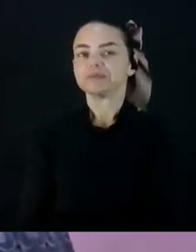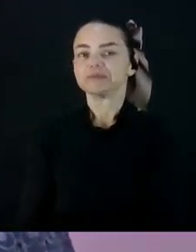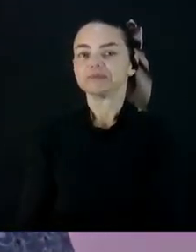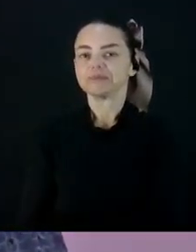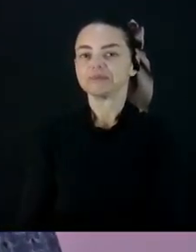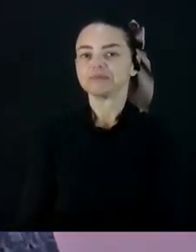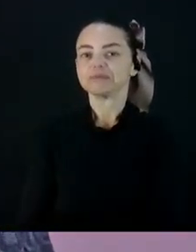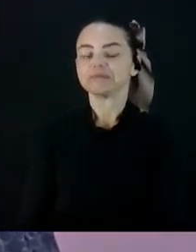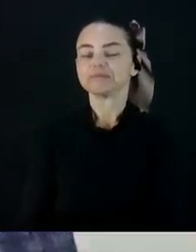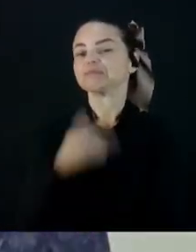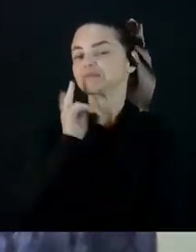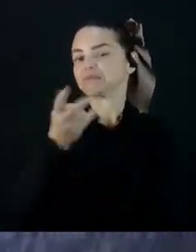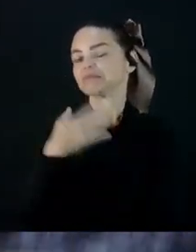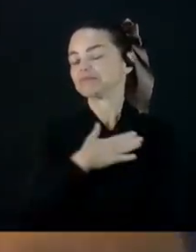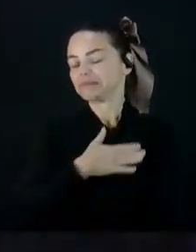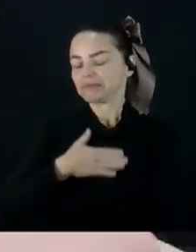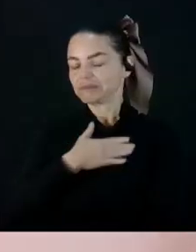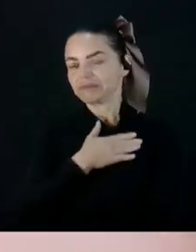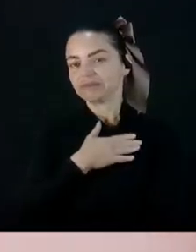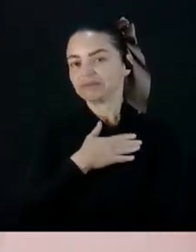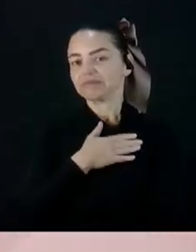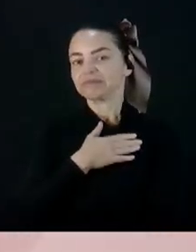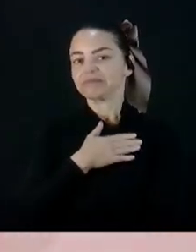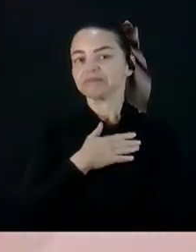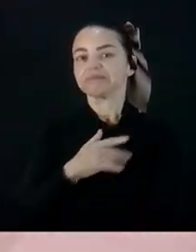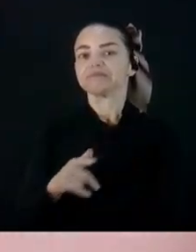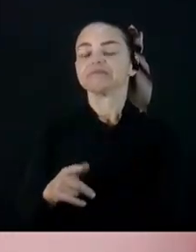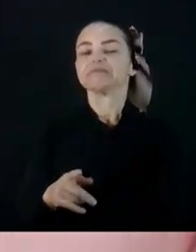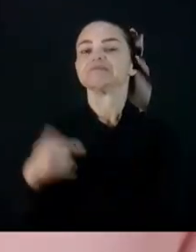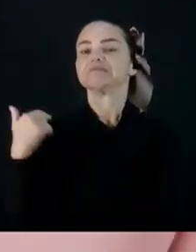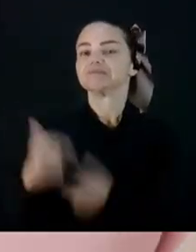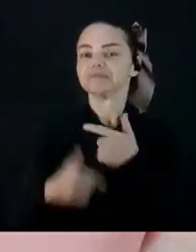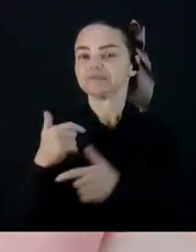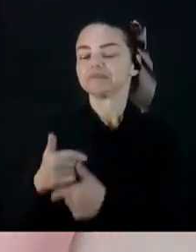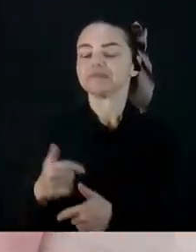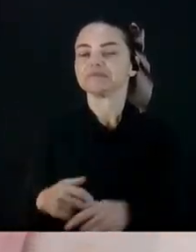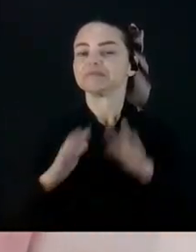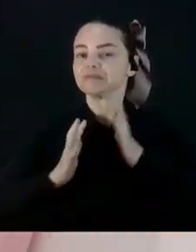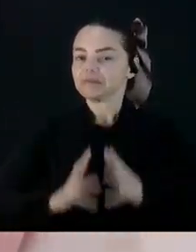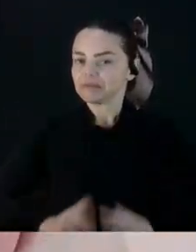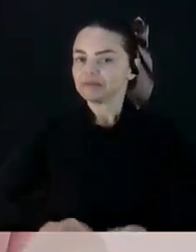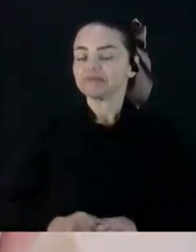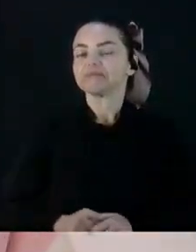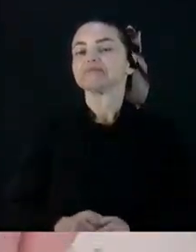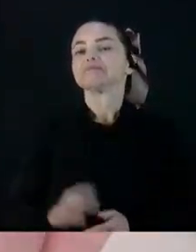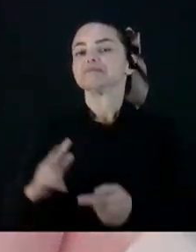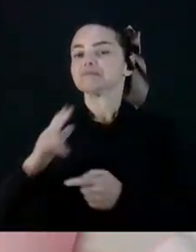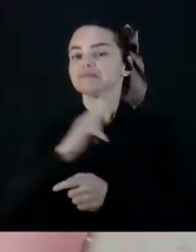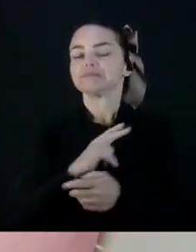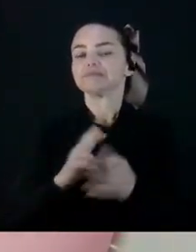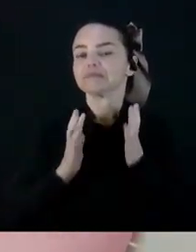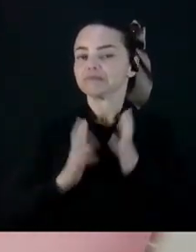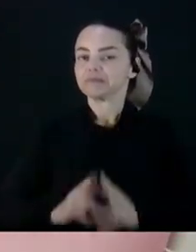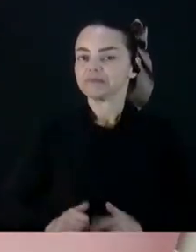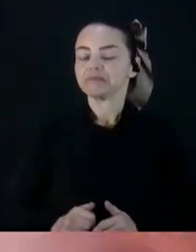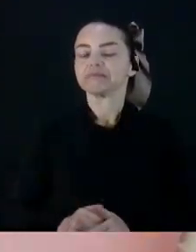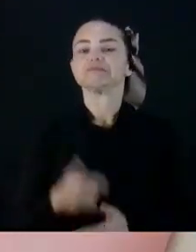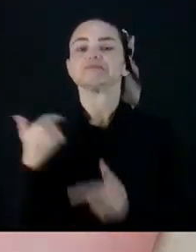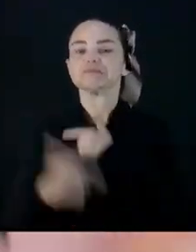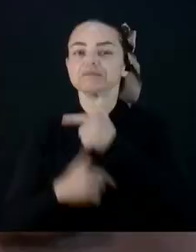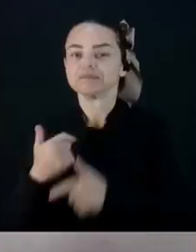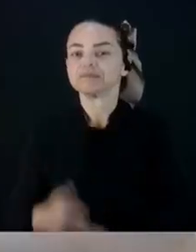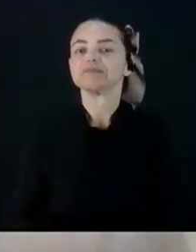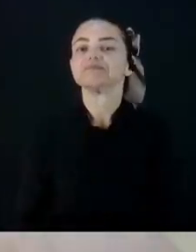Sempre gosto de limpar, de deixar o trabalho sempre limpinho. Então, costurou, limpa os trabalhinhos. Tira todas as linhas que